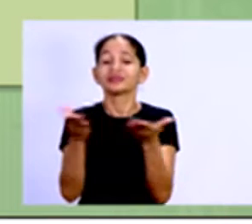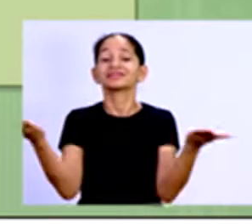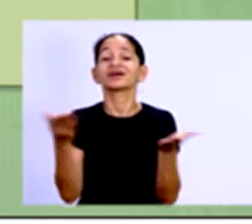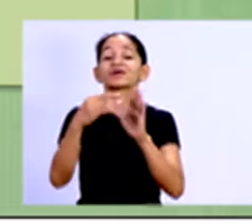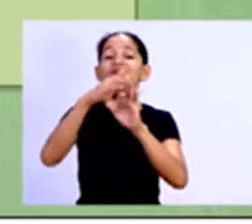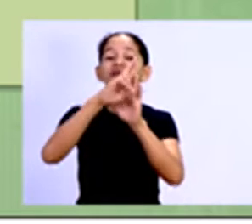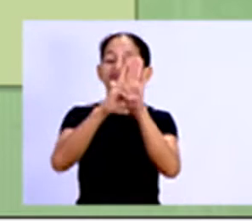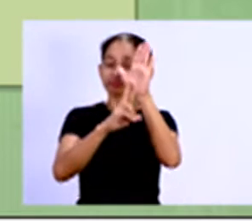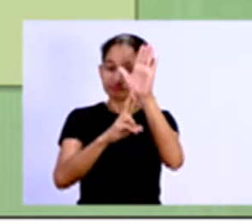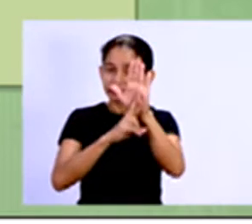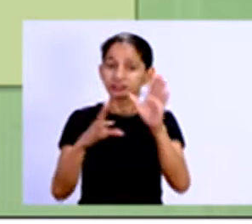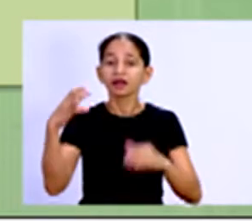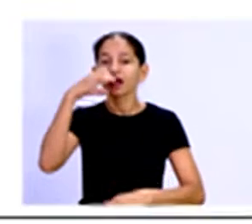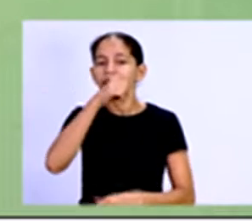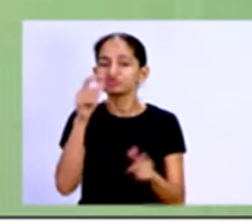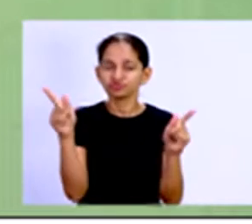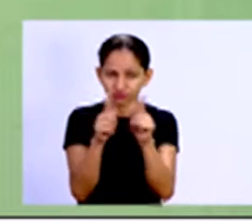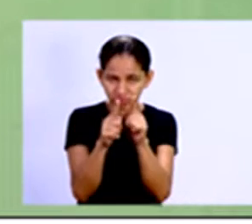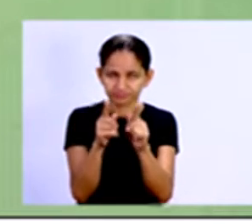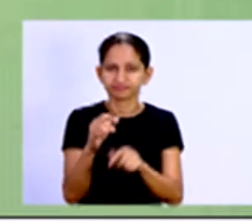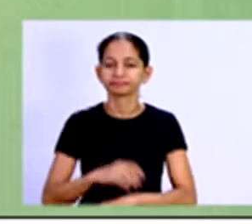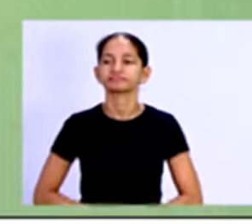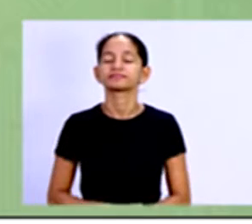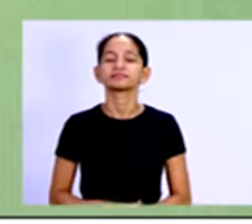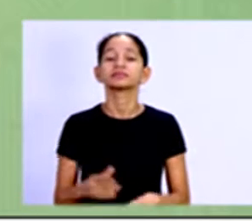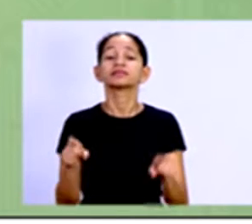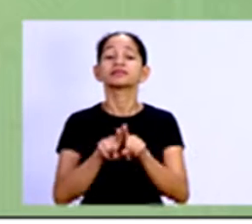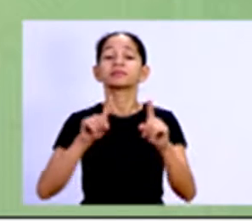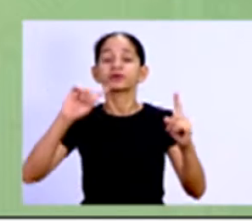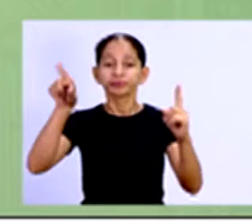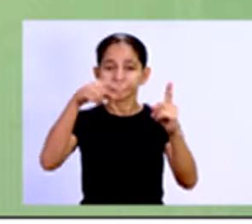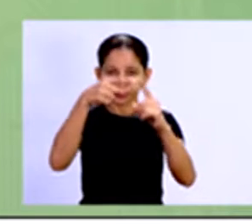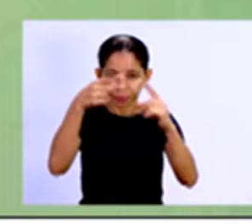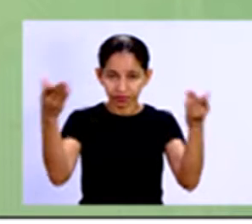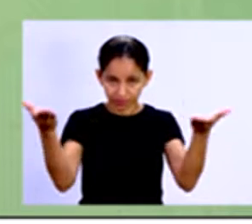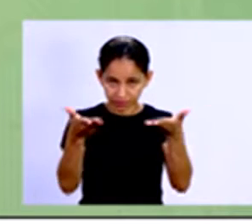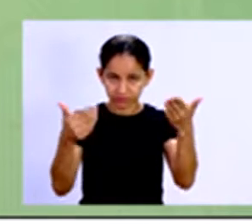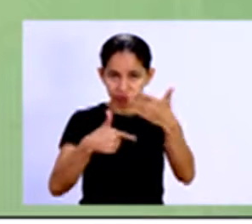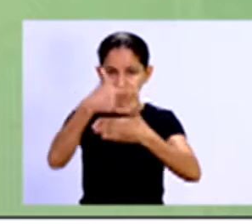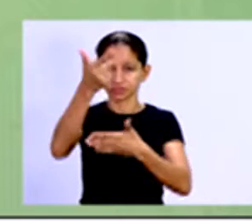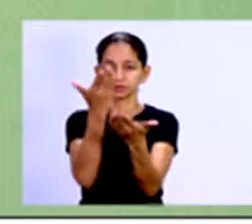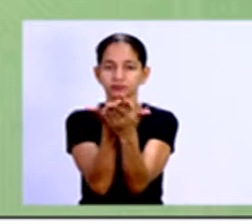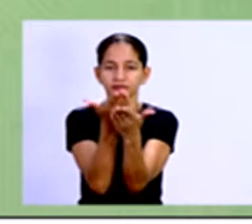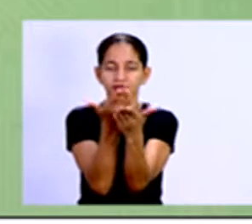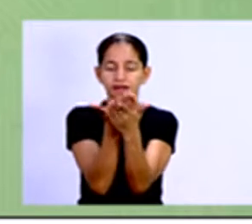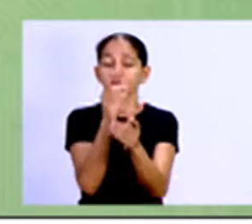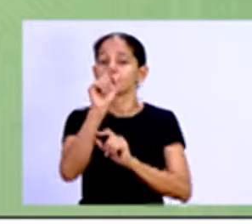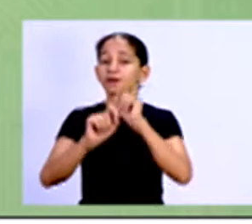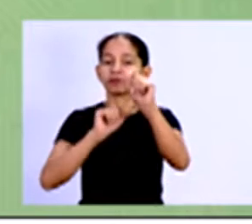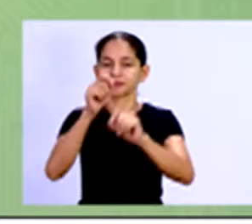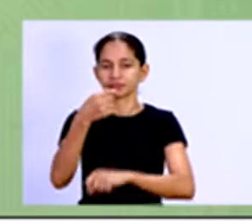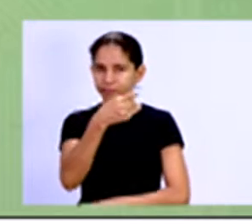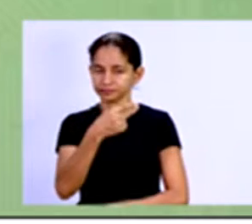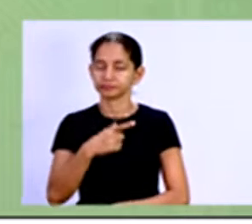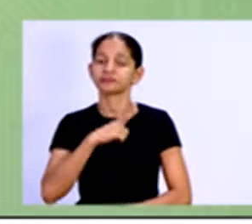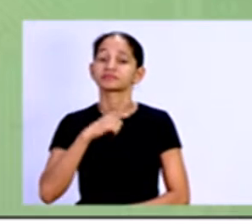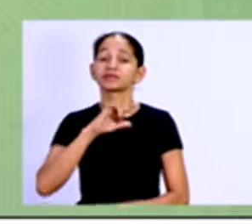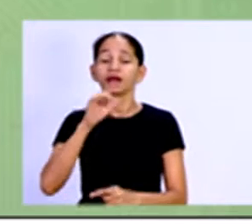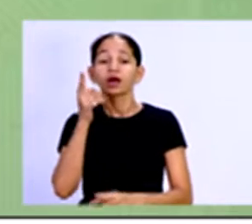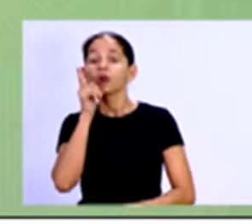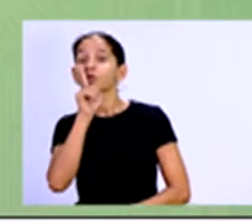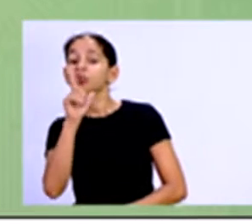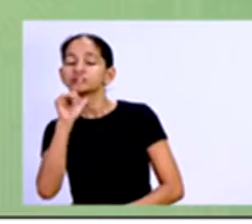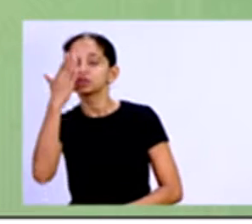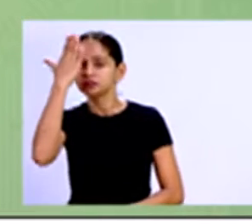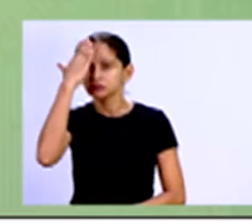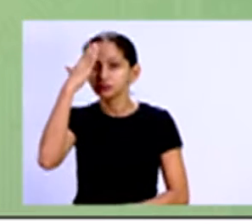de maneira bem precisa. Como também o objetivo dessa segunda unidade especificamente é identificar quais